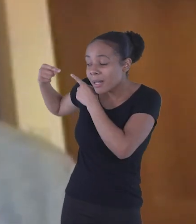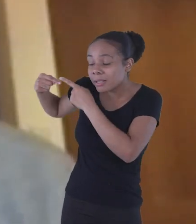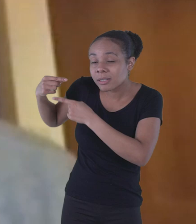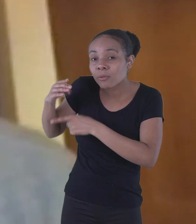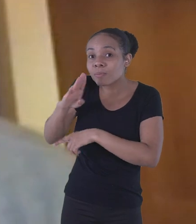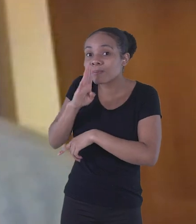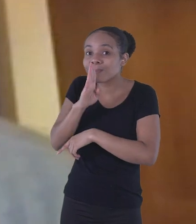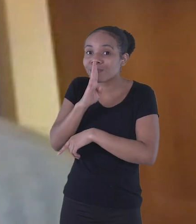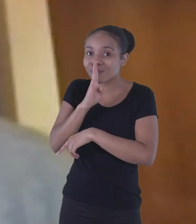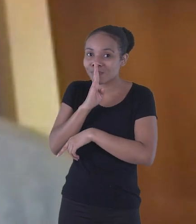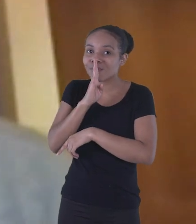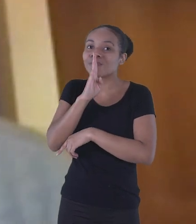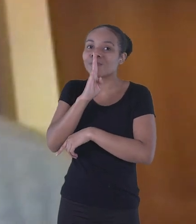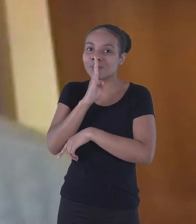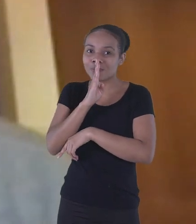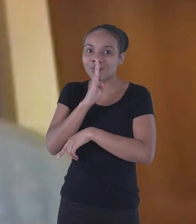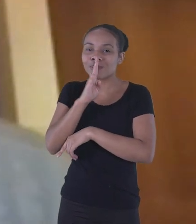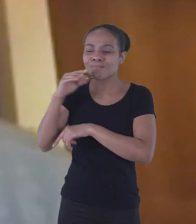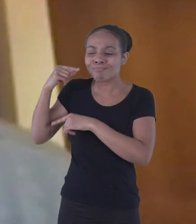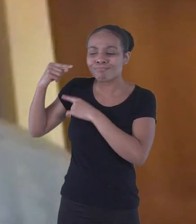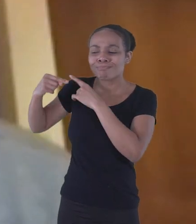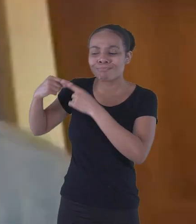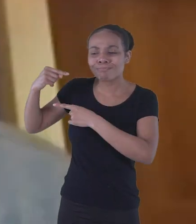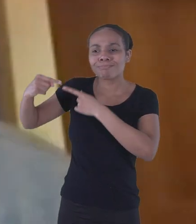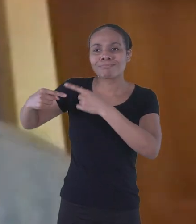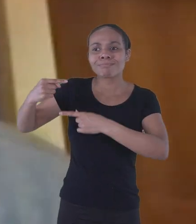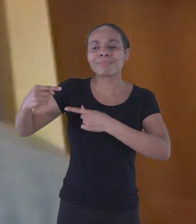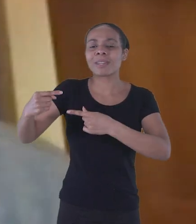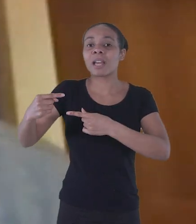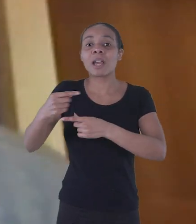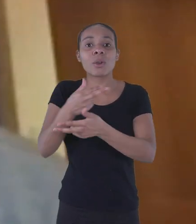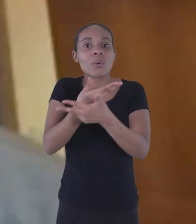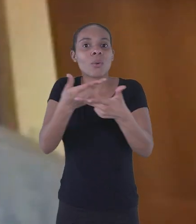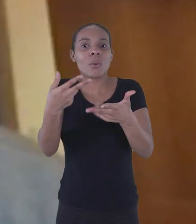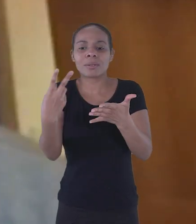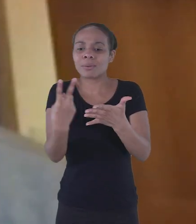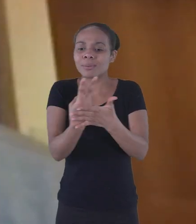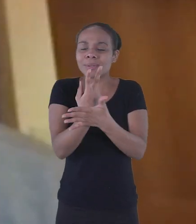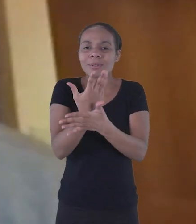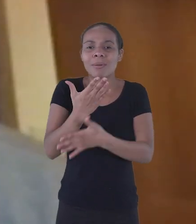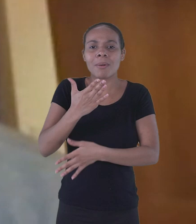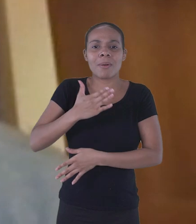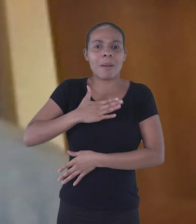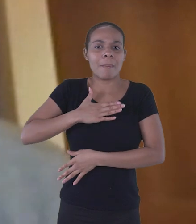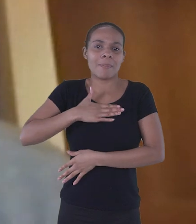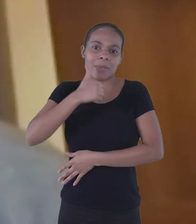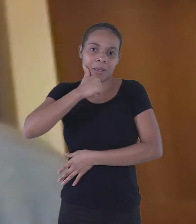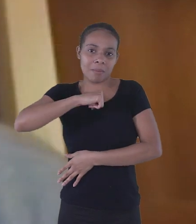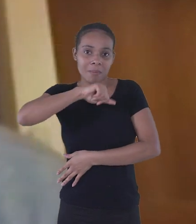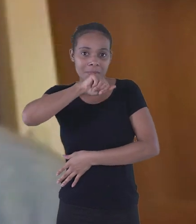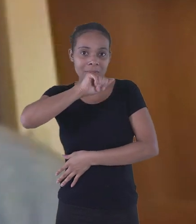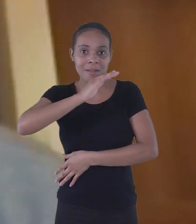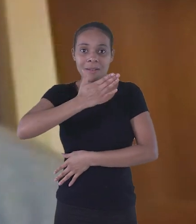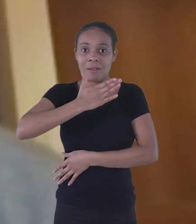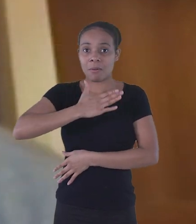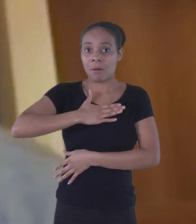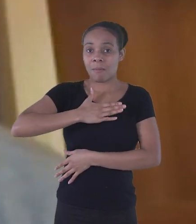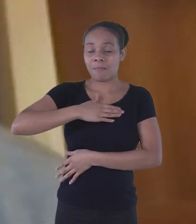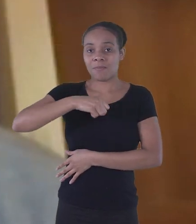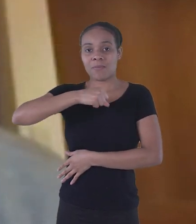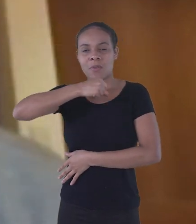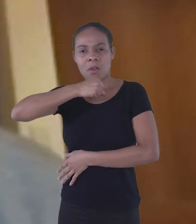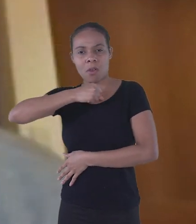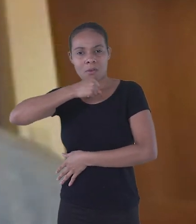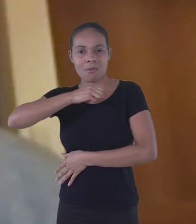mim, e de coisas que aconteceram com a minha mãe, com os meus avós maternos, que vão